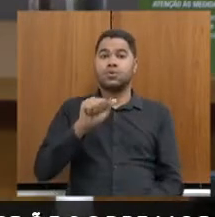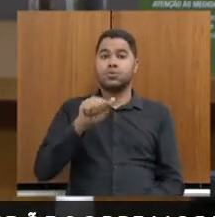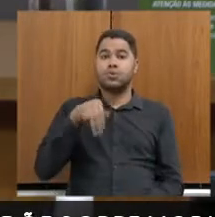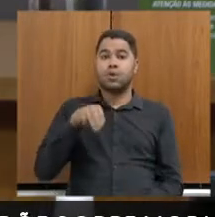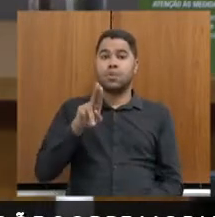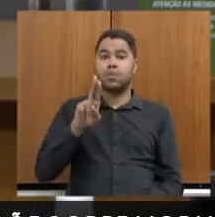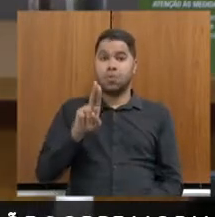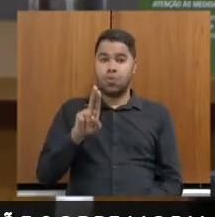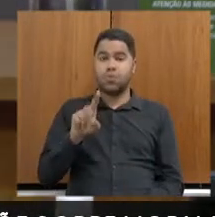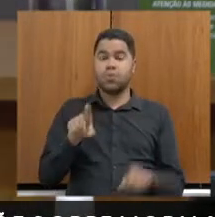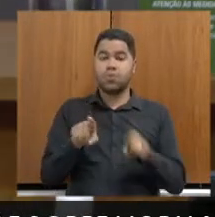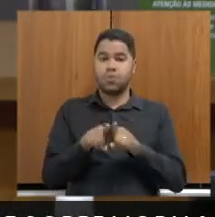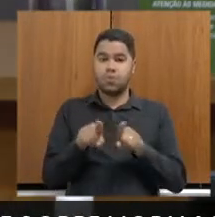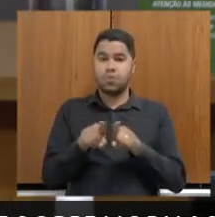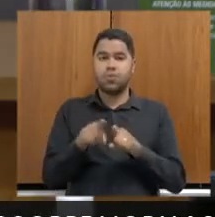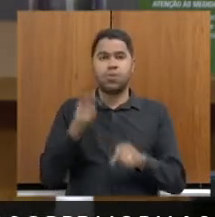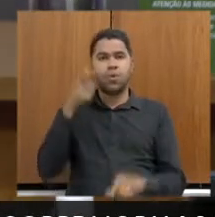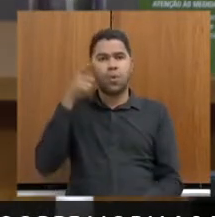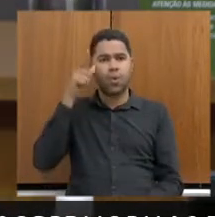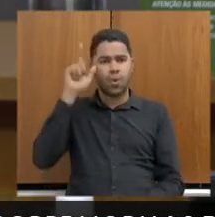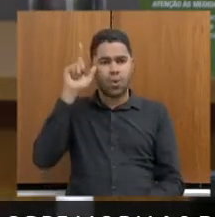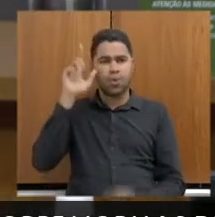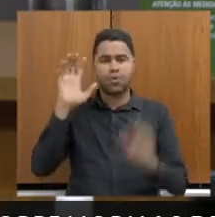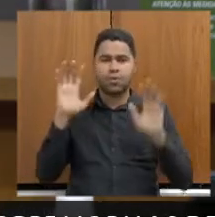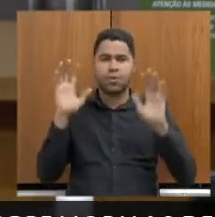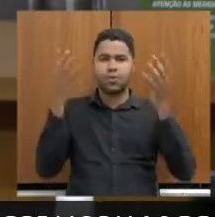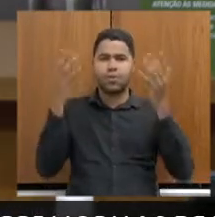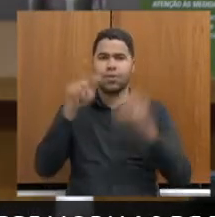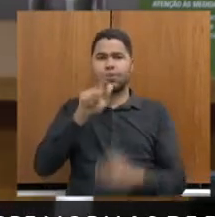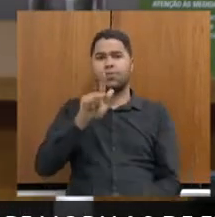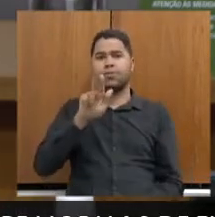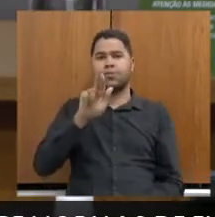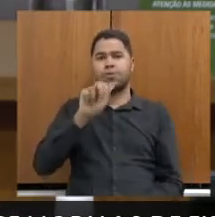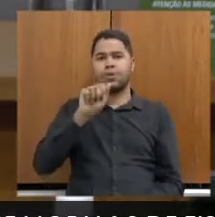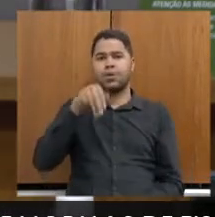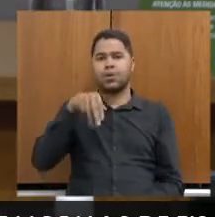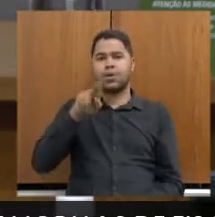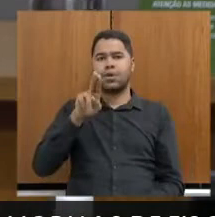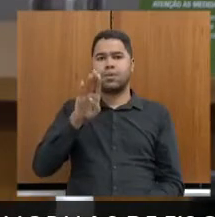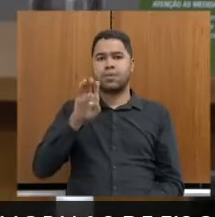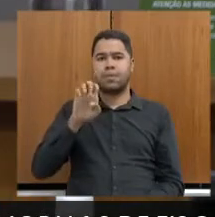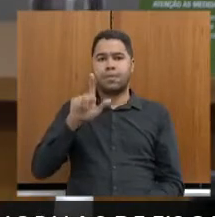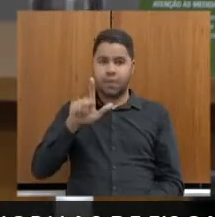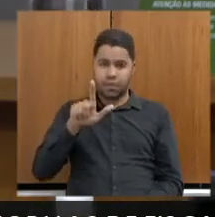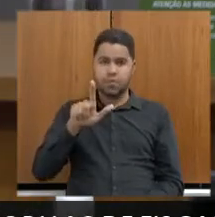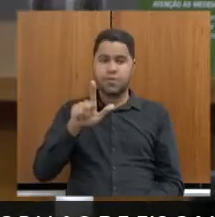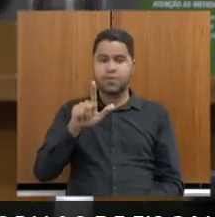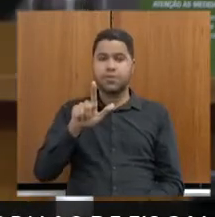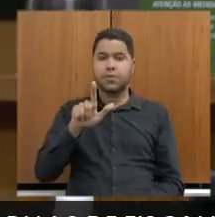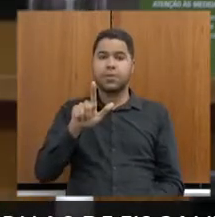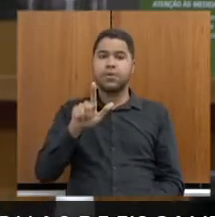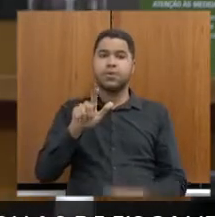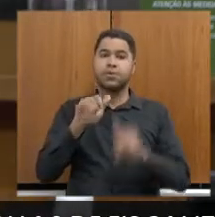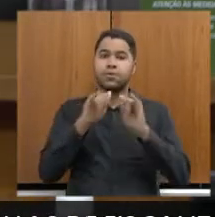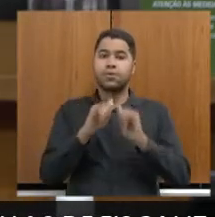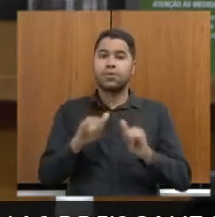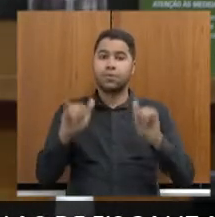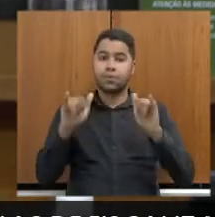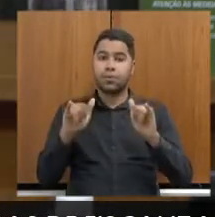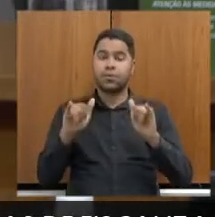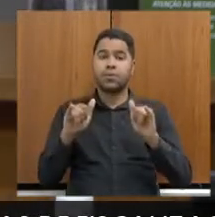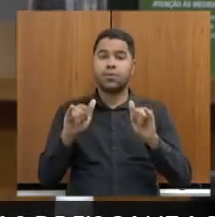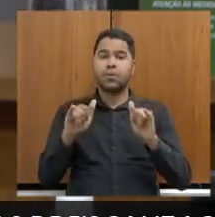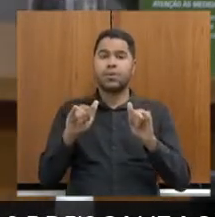destacar do Samu da sua fala ontem eu tava no evento com a Gran Bell é e eu vou até falar que o